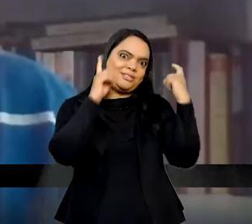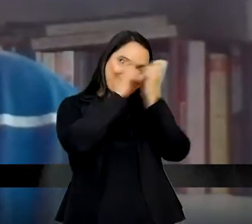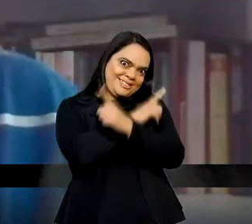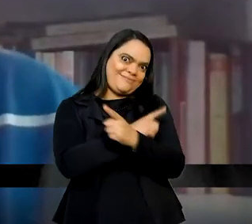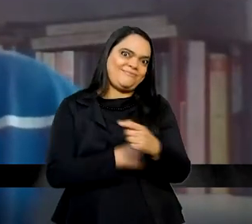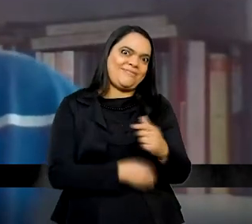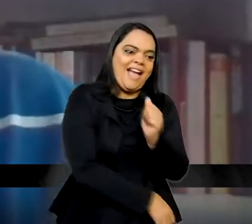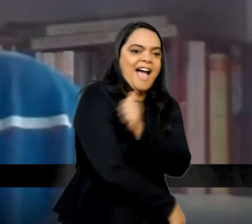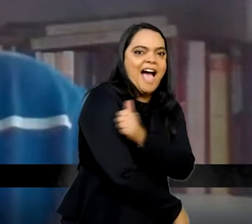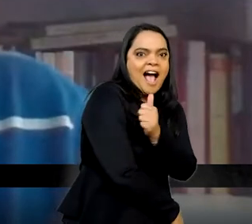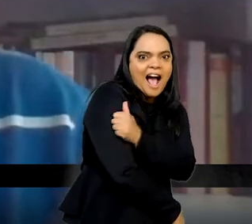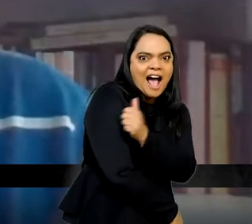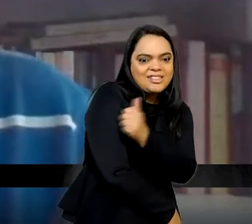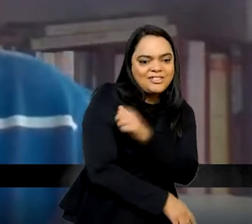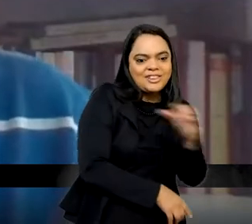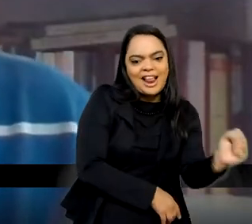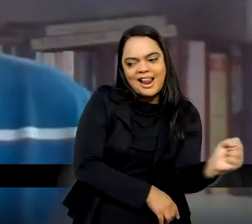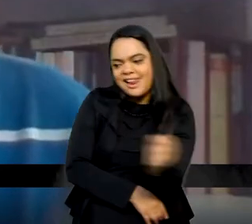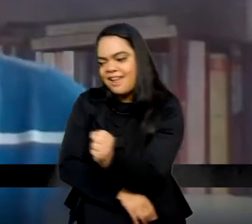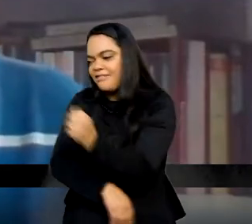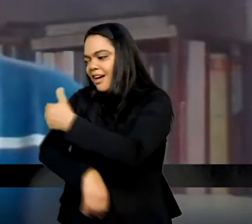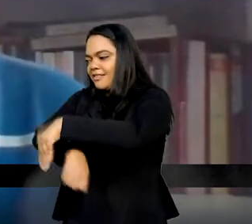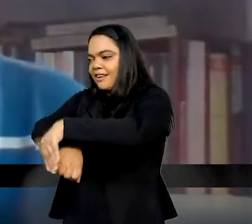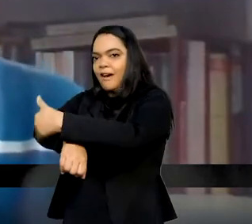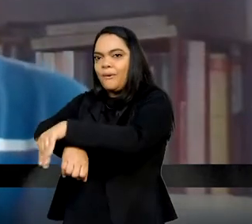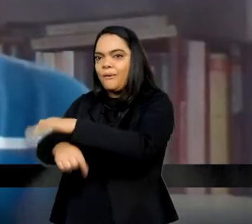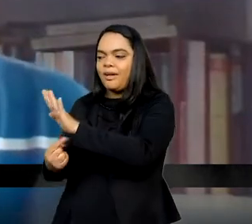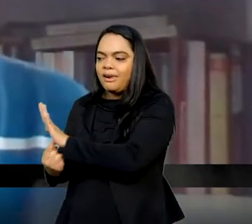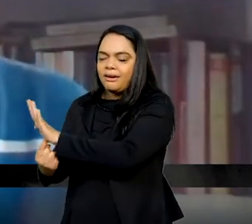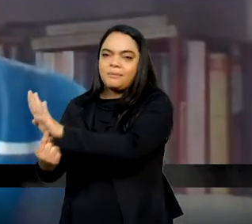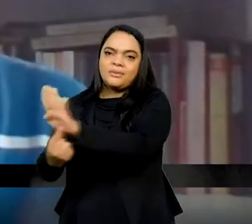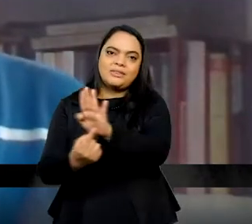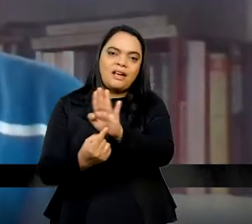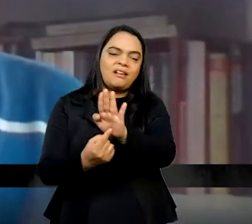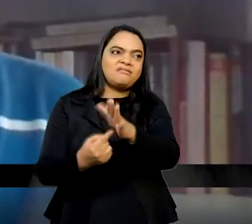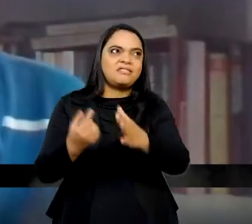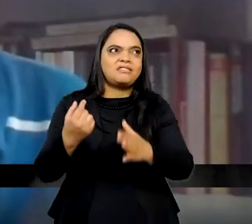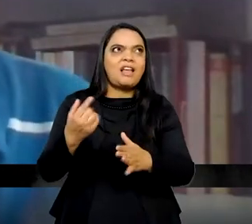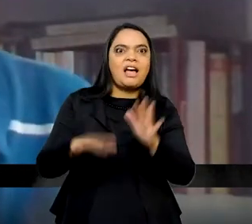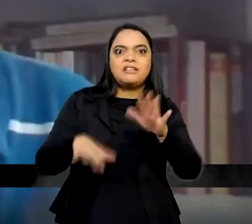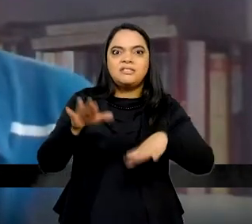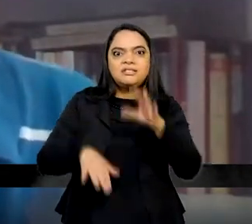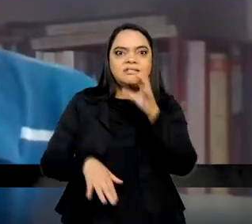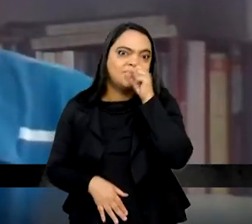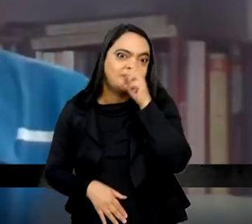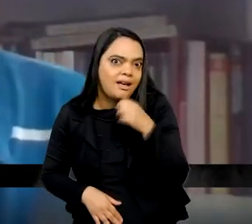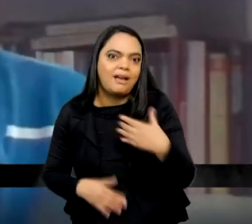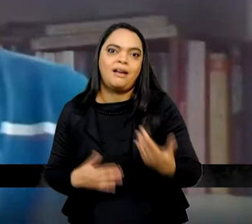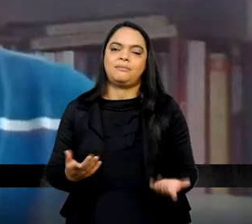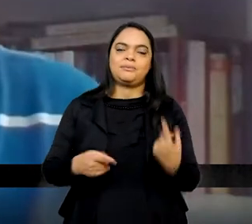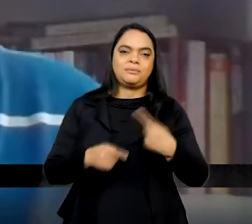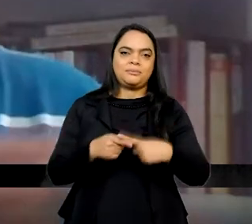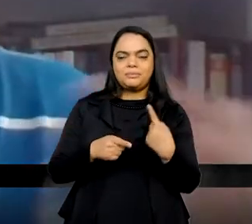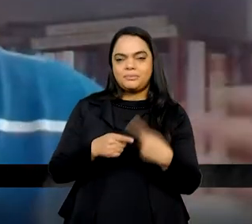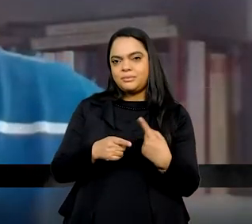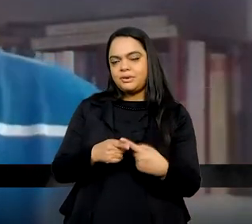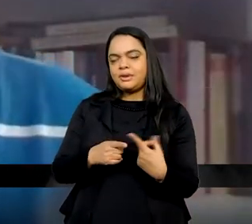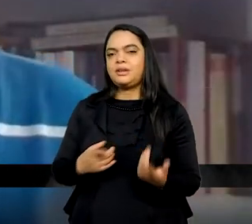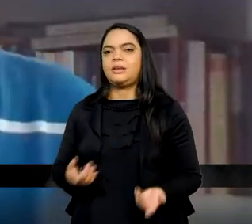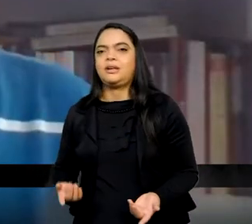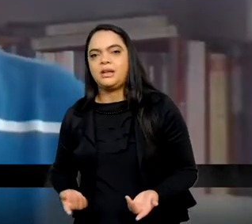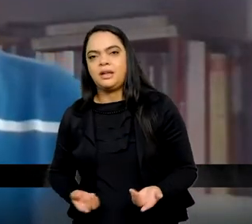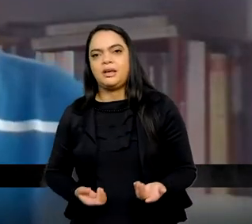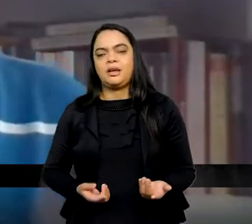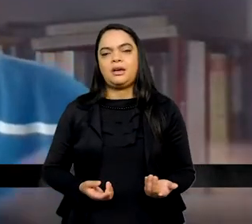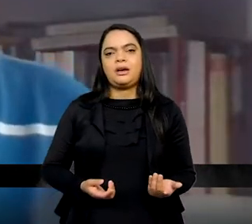deslocar alunos para a rua em determinado momento. Muitas vezes era no sábado, porque tinha